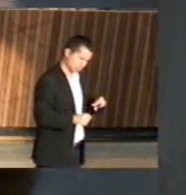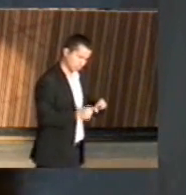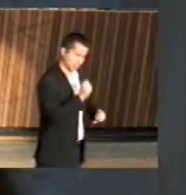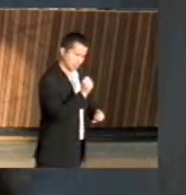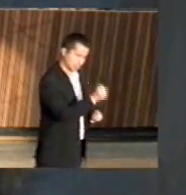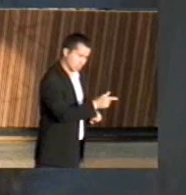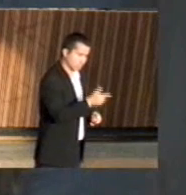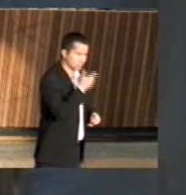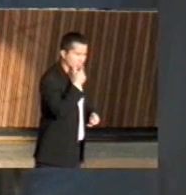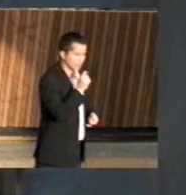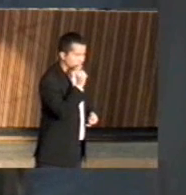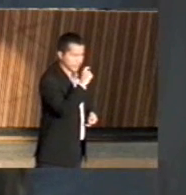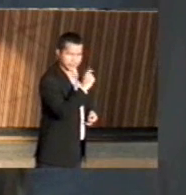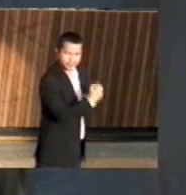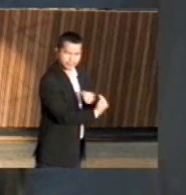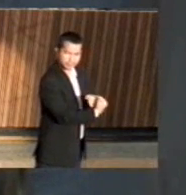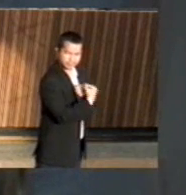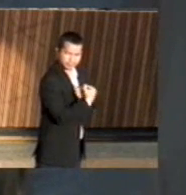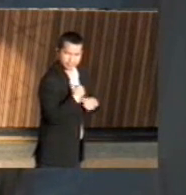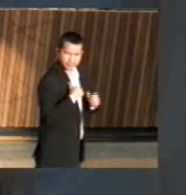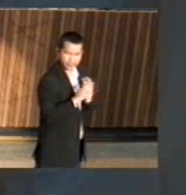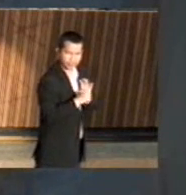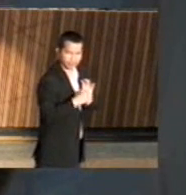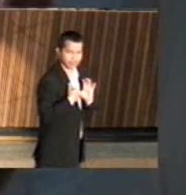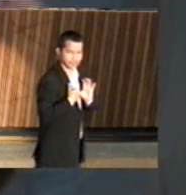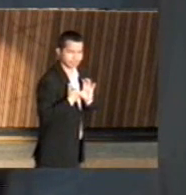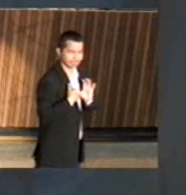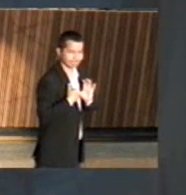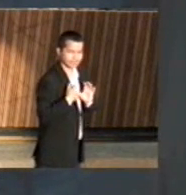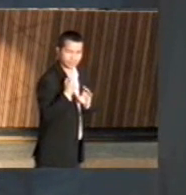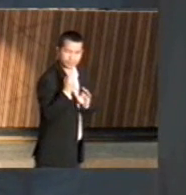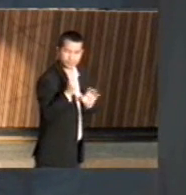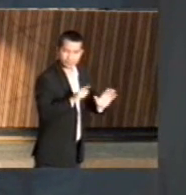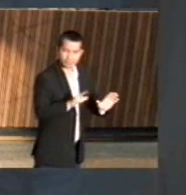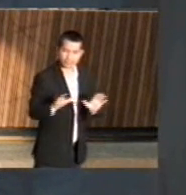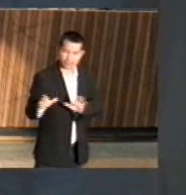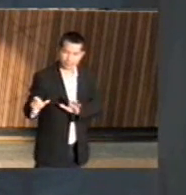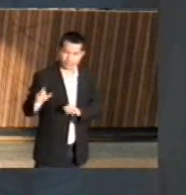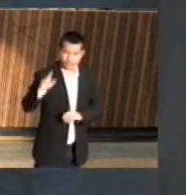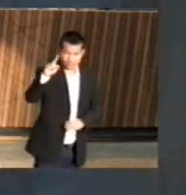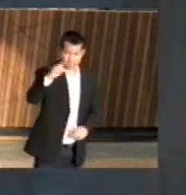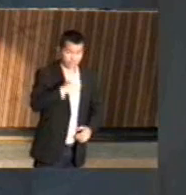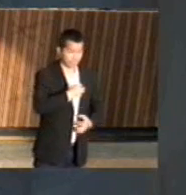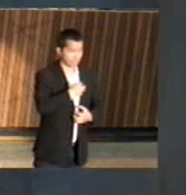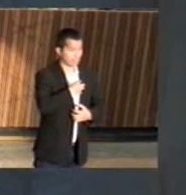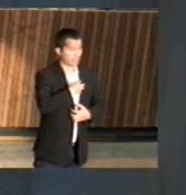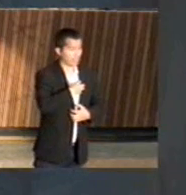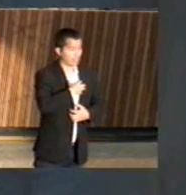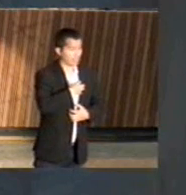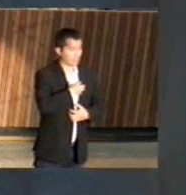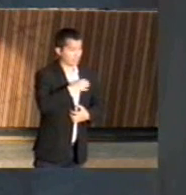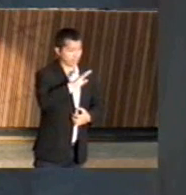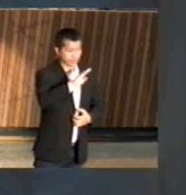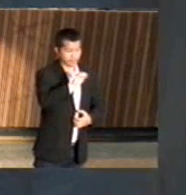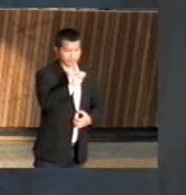tem alguma coisa ruim que está guardada no coração entre pai e filho,